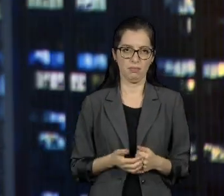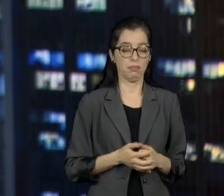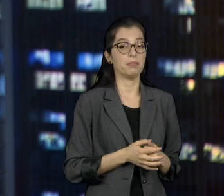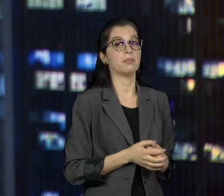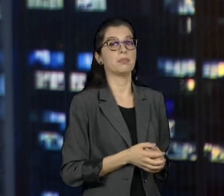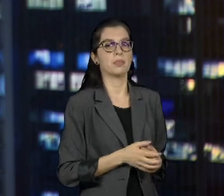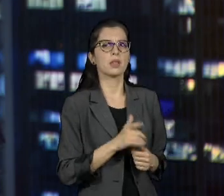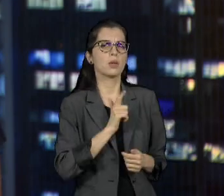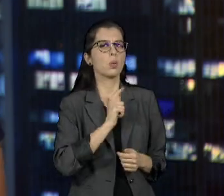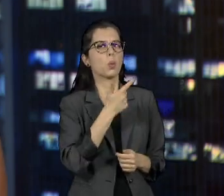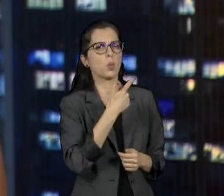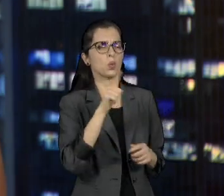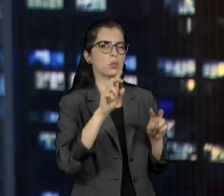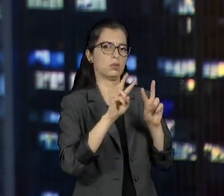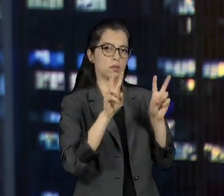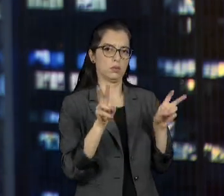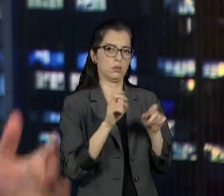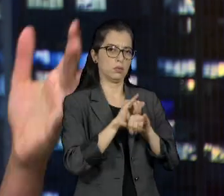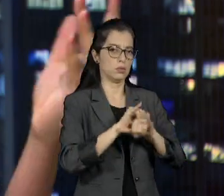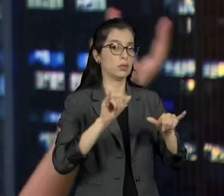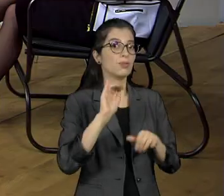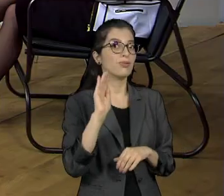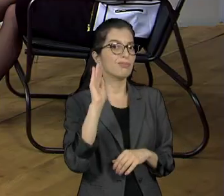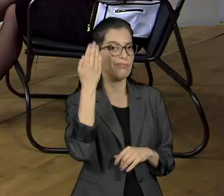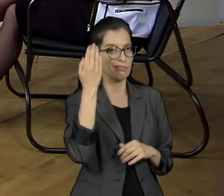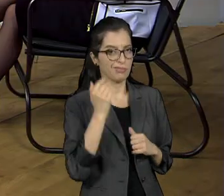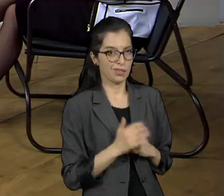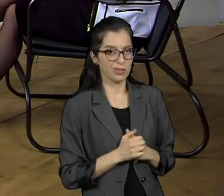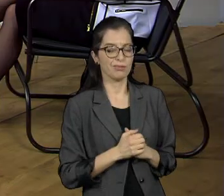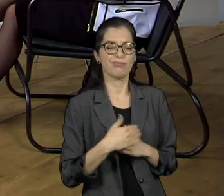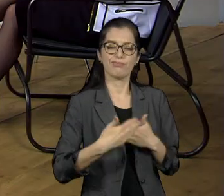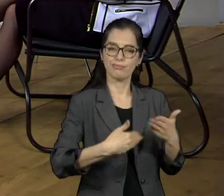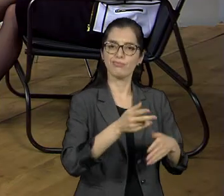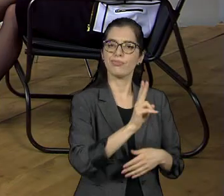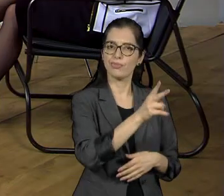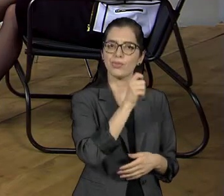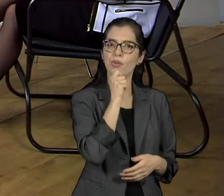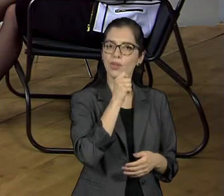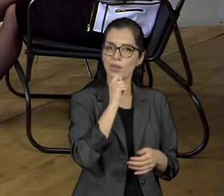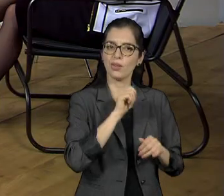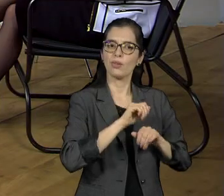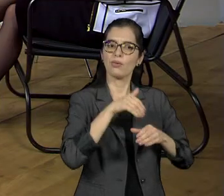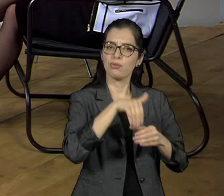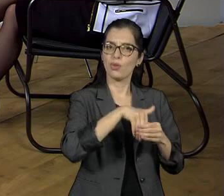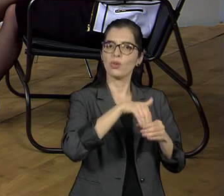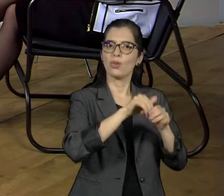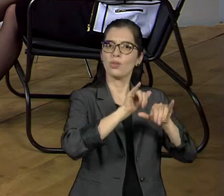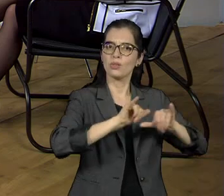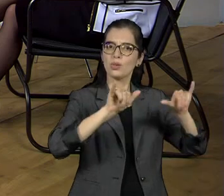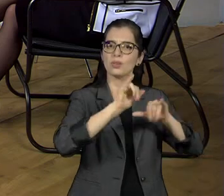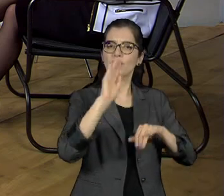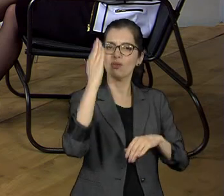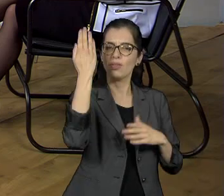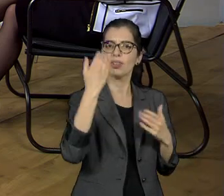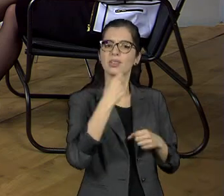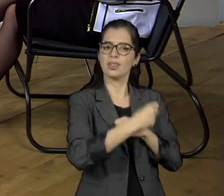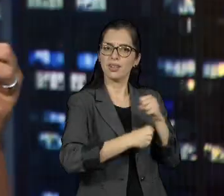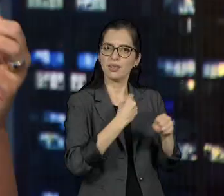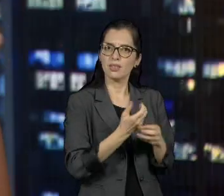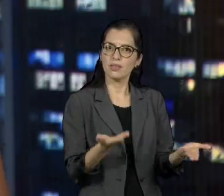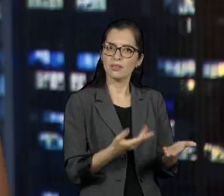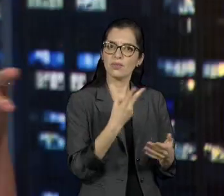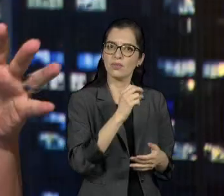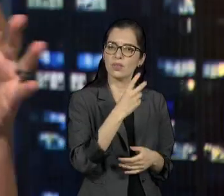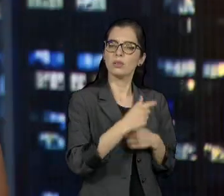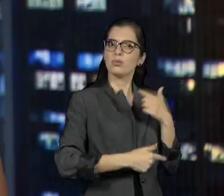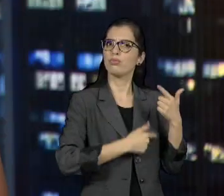a questão das fake news, não é? Tão presentes aí nas últimas eleições. Como é que foi? Sabemos que esse ano teve um trabalho importante aí de